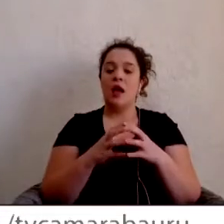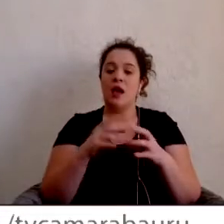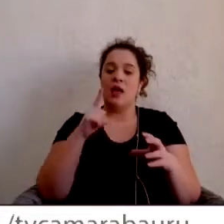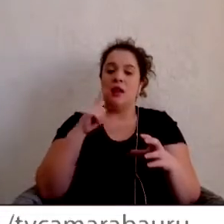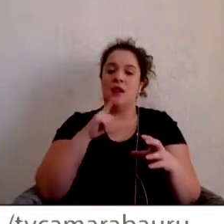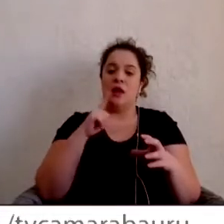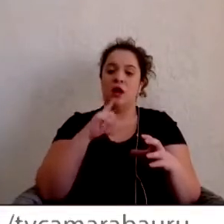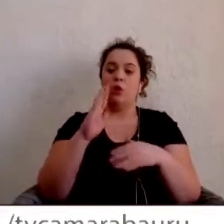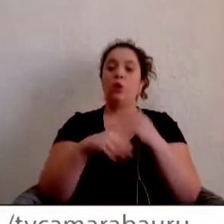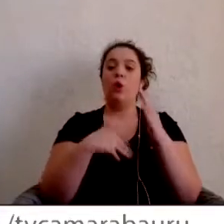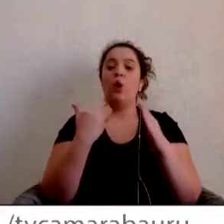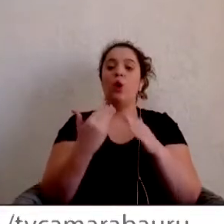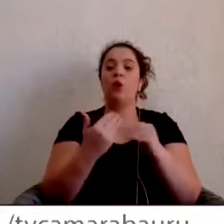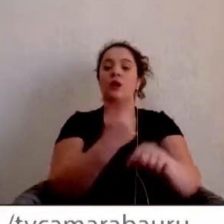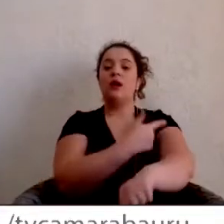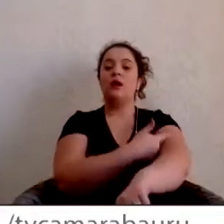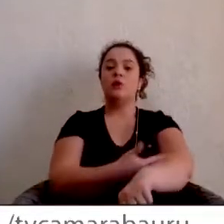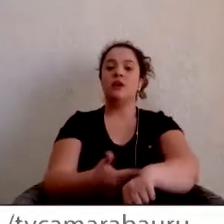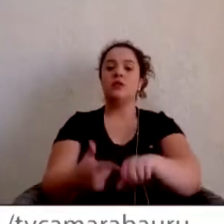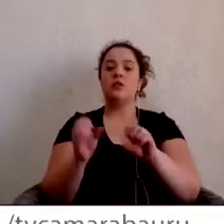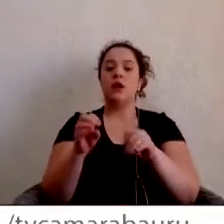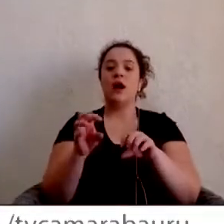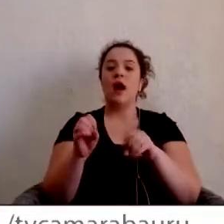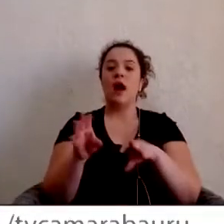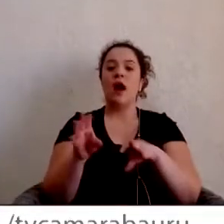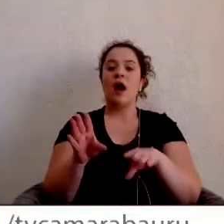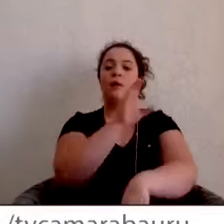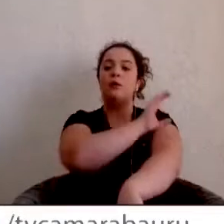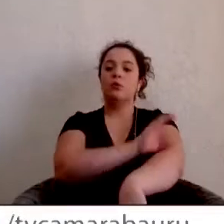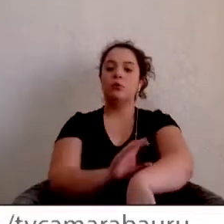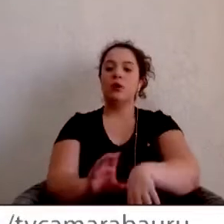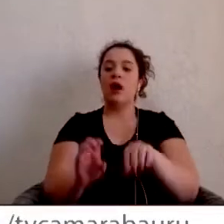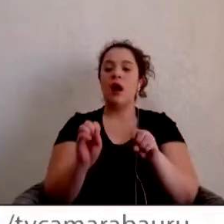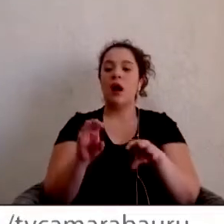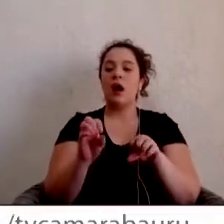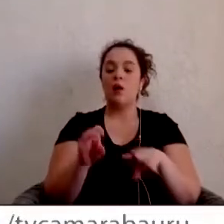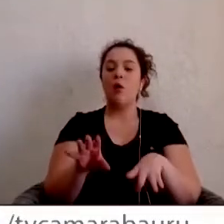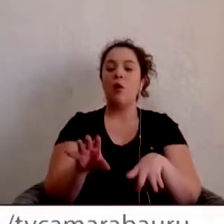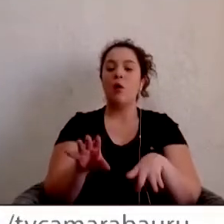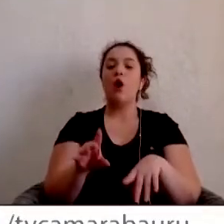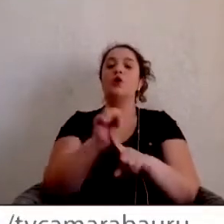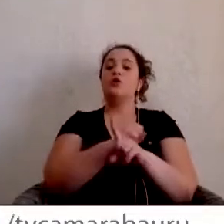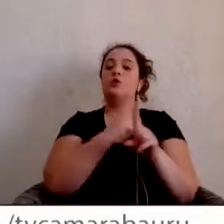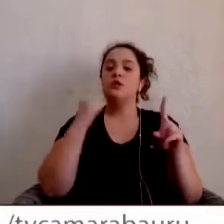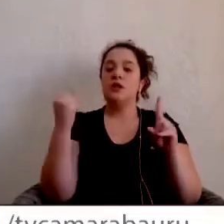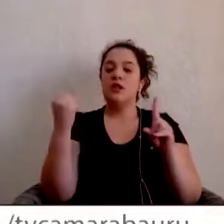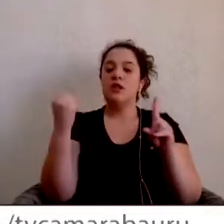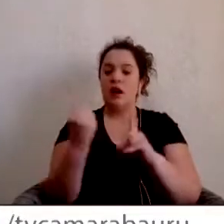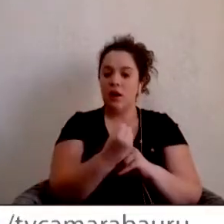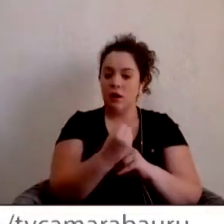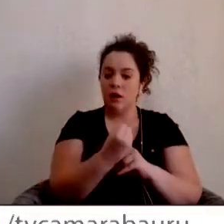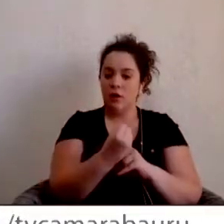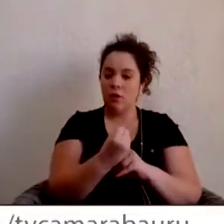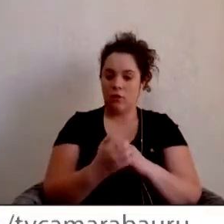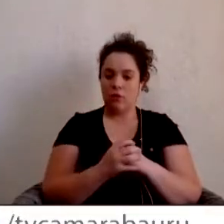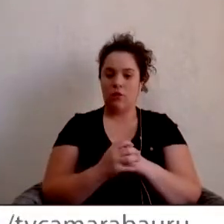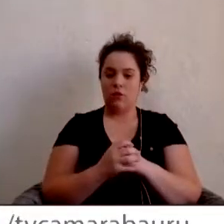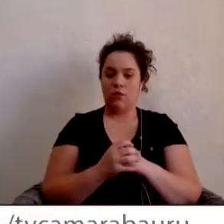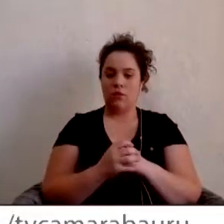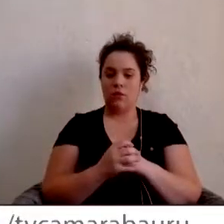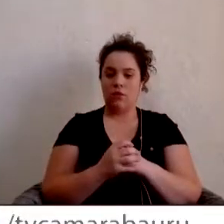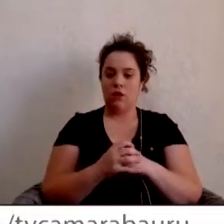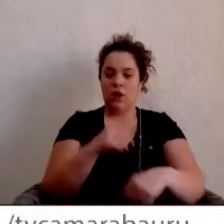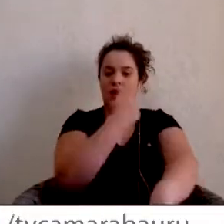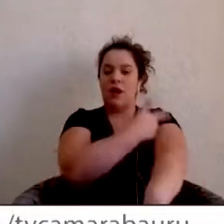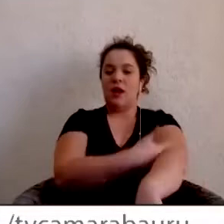e cultural. Ela tem uma função social que vai muito além da questão educacional e